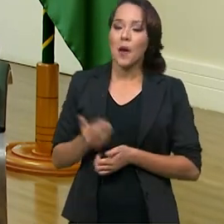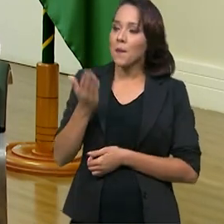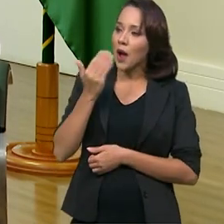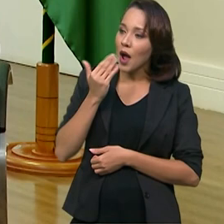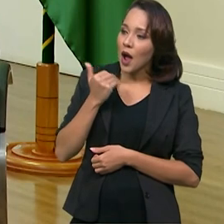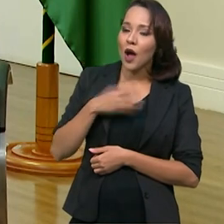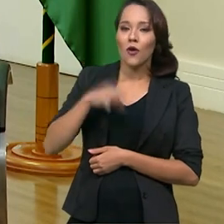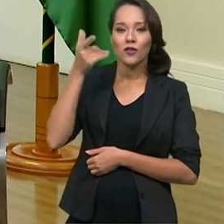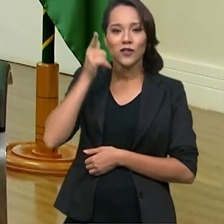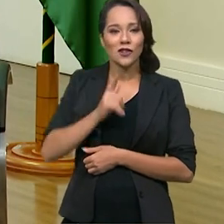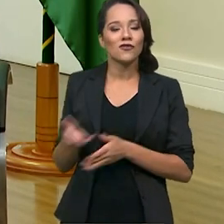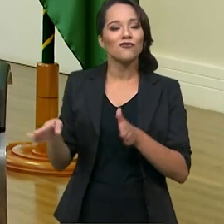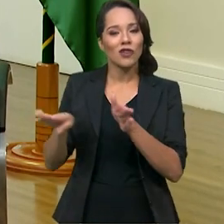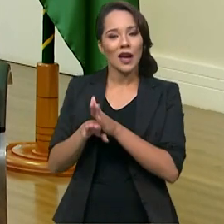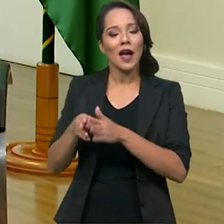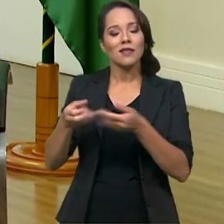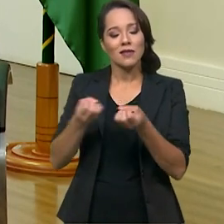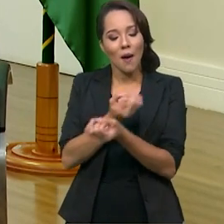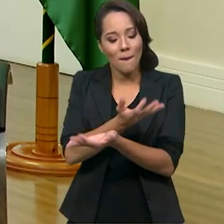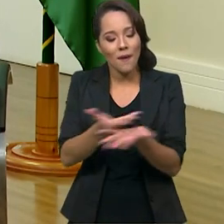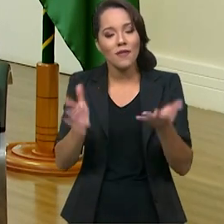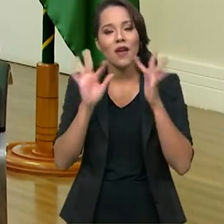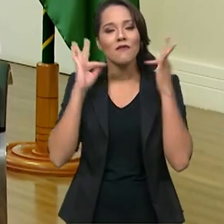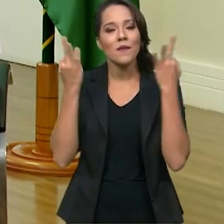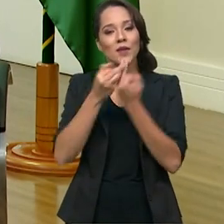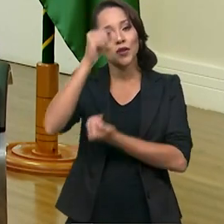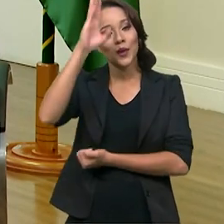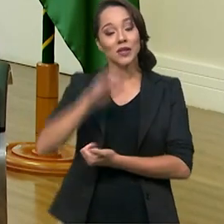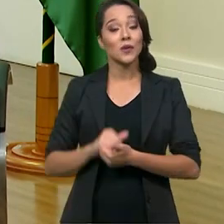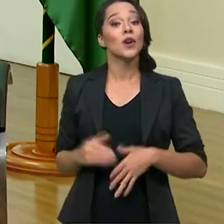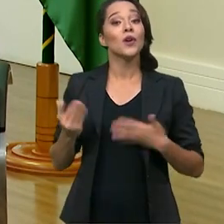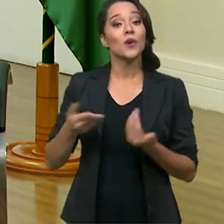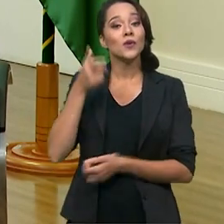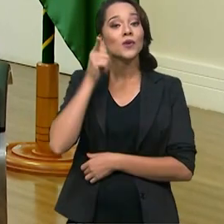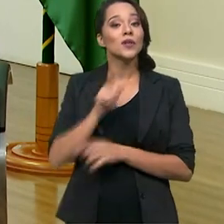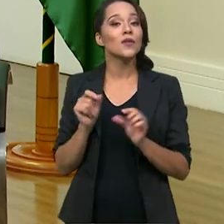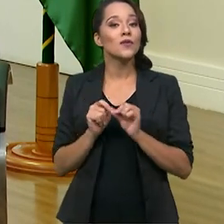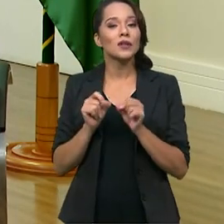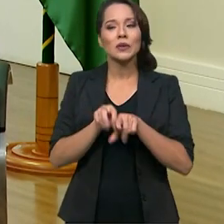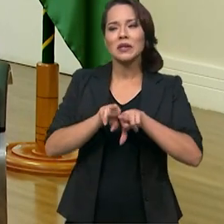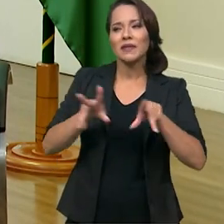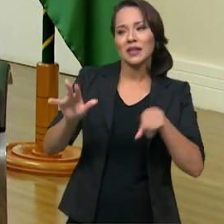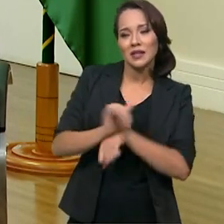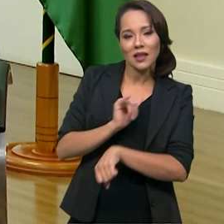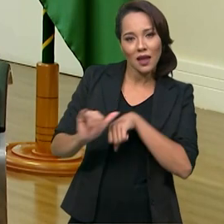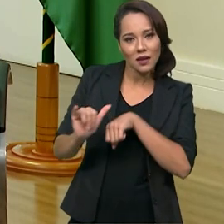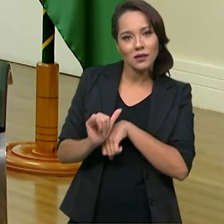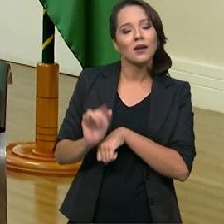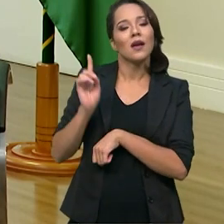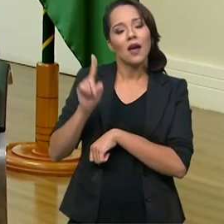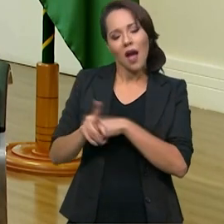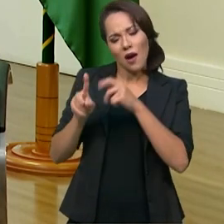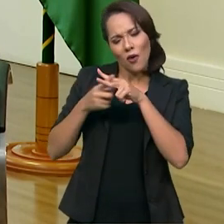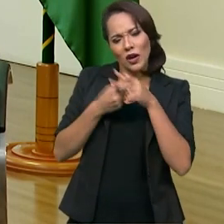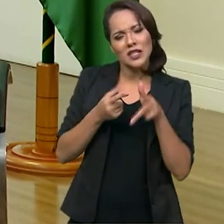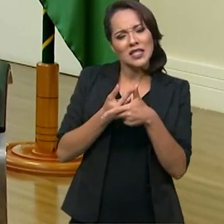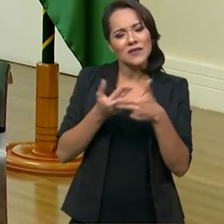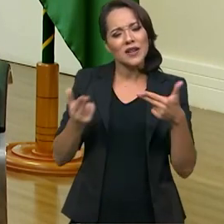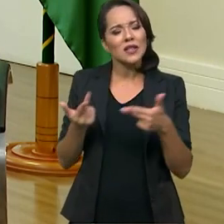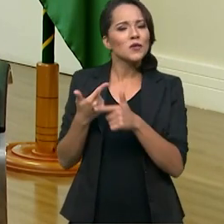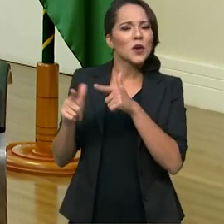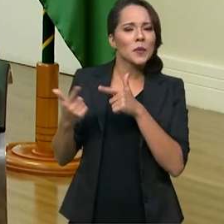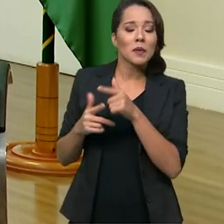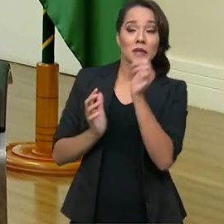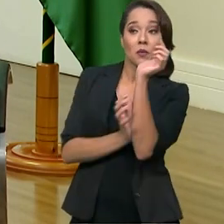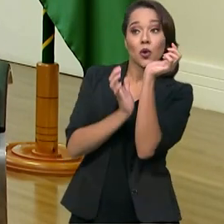alimentos conseguissem chegar nas famílias brasileiras. E hoje o que nós conseguimos fazer com diversas ações foi corrigir várias disfunções